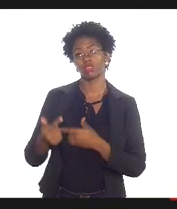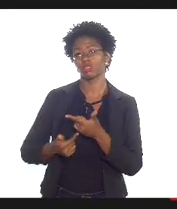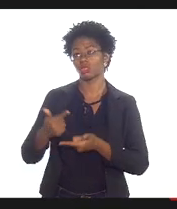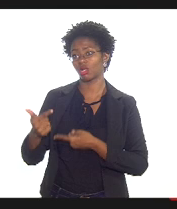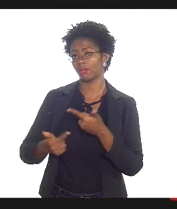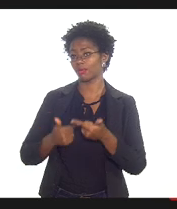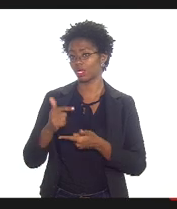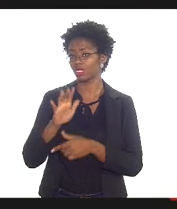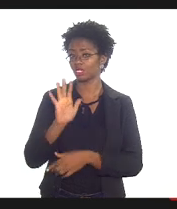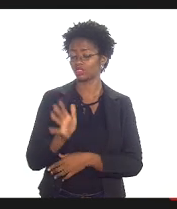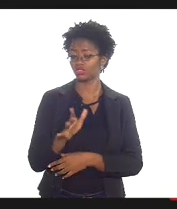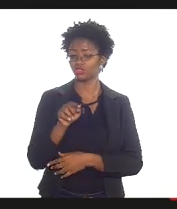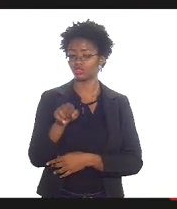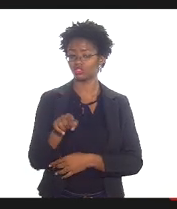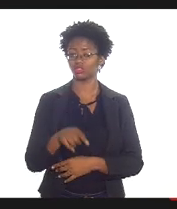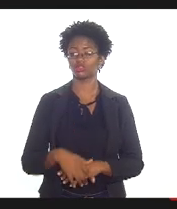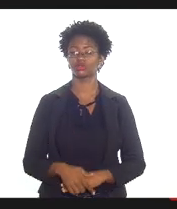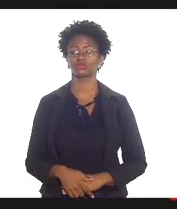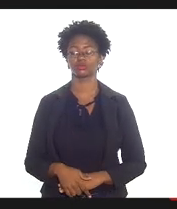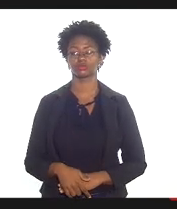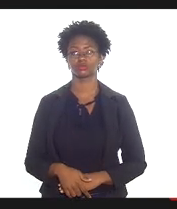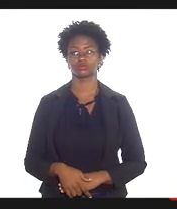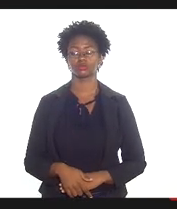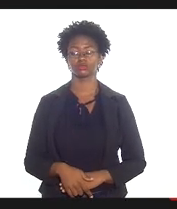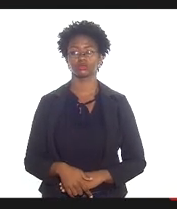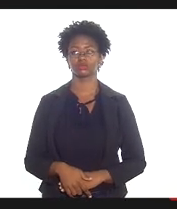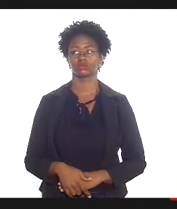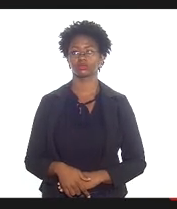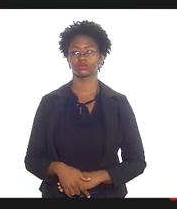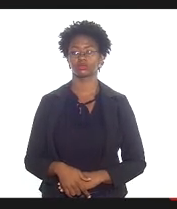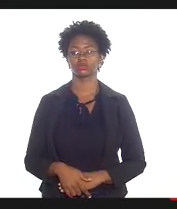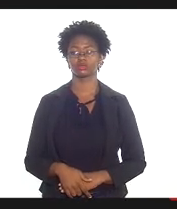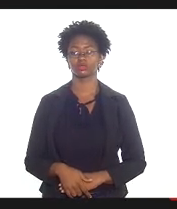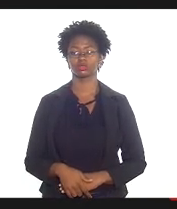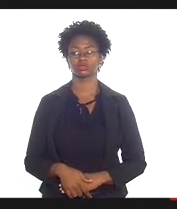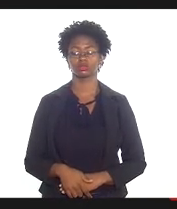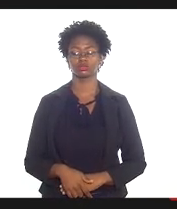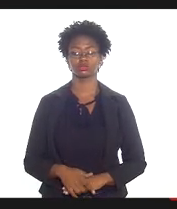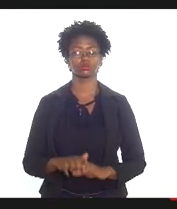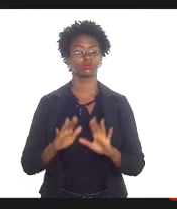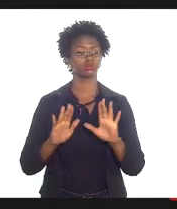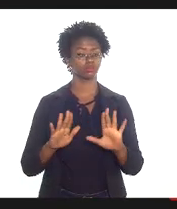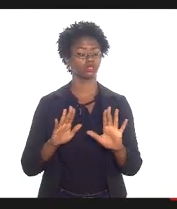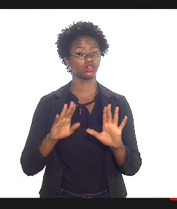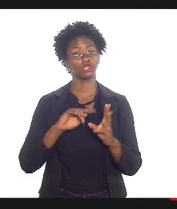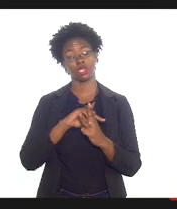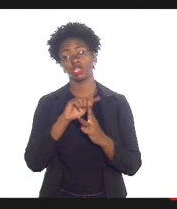tá? Mas dele saíram três campos,